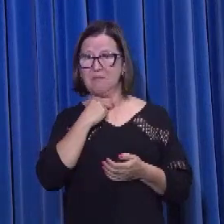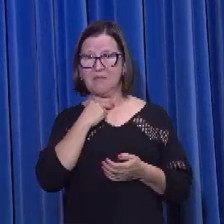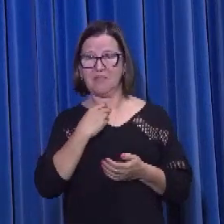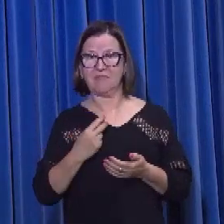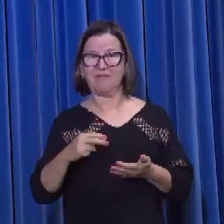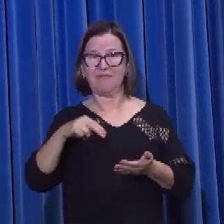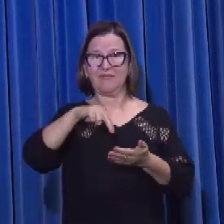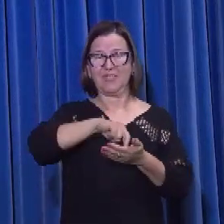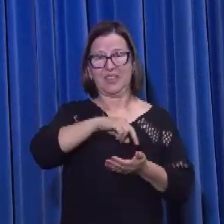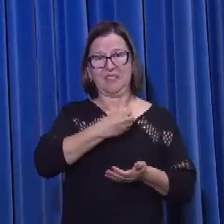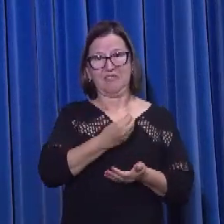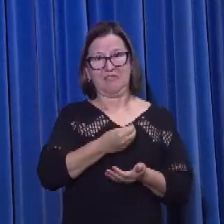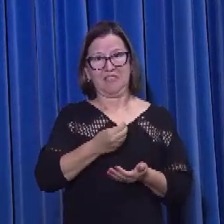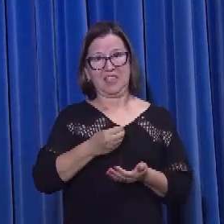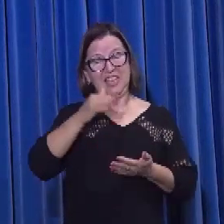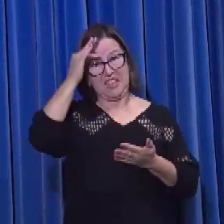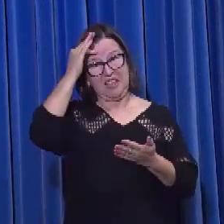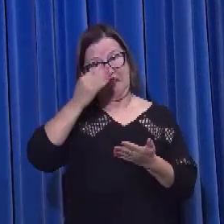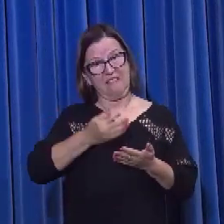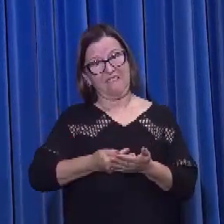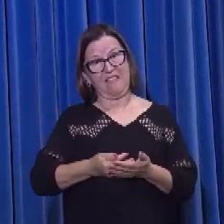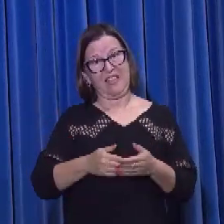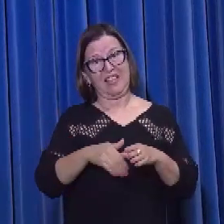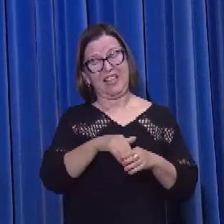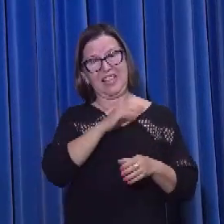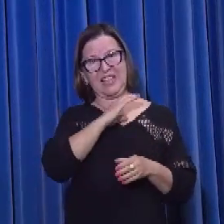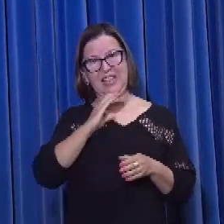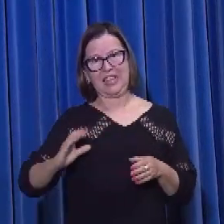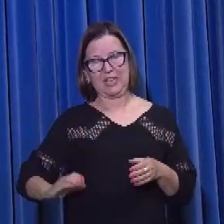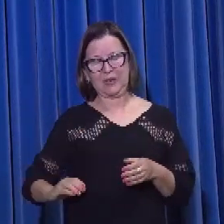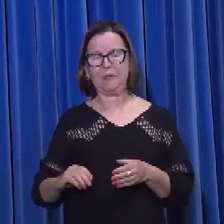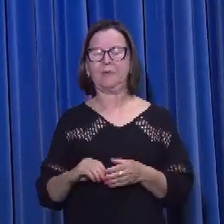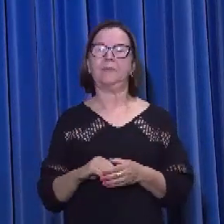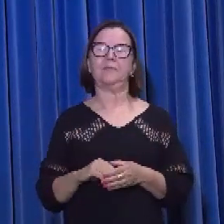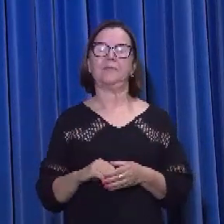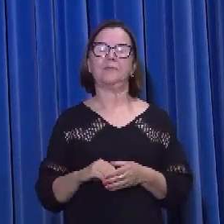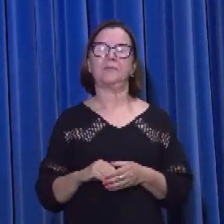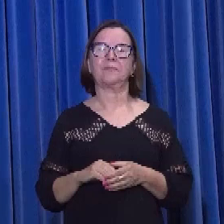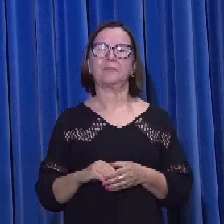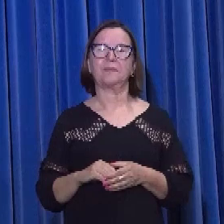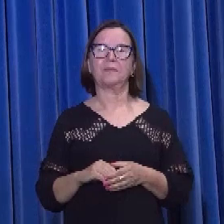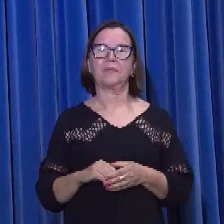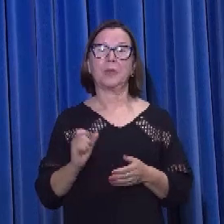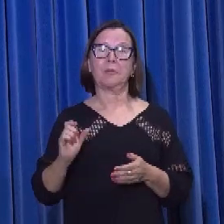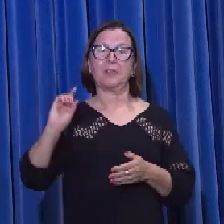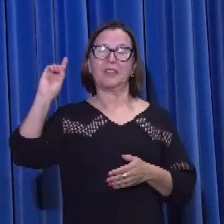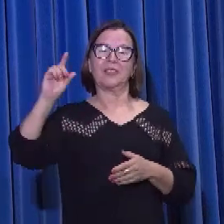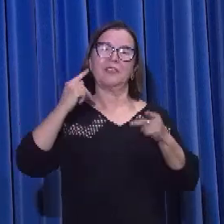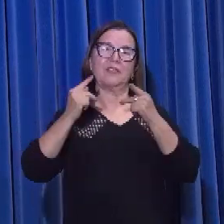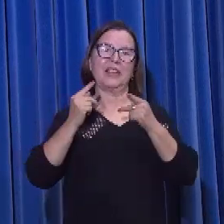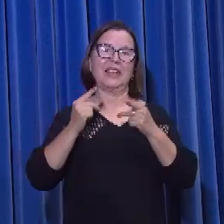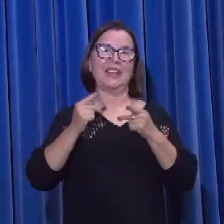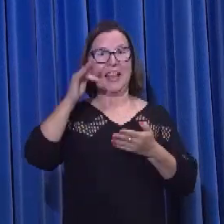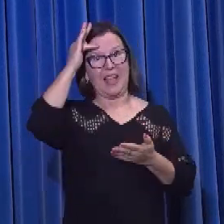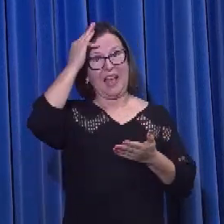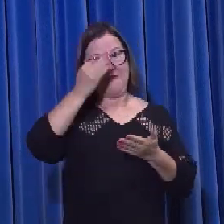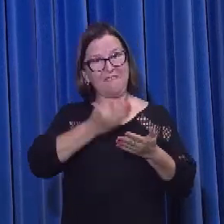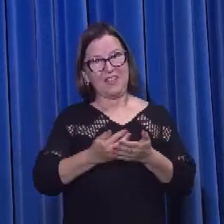em Cristo. Lembra do texto que diz: a fé vem e ouvir?